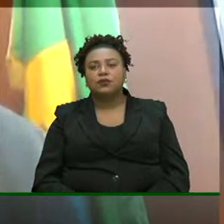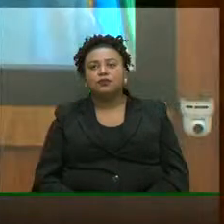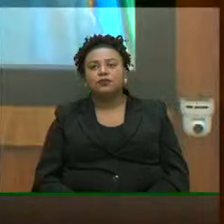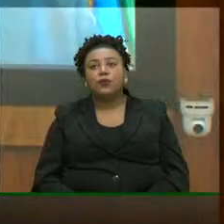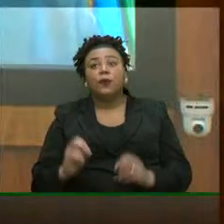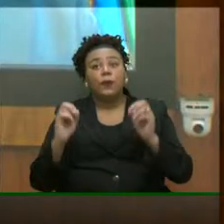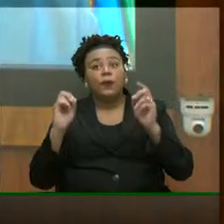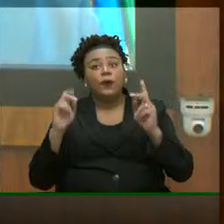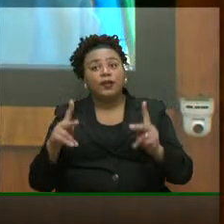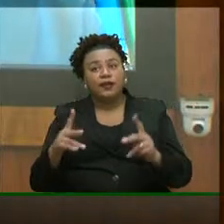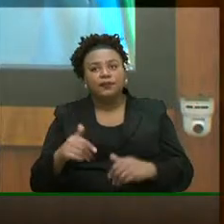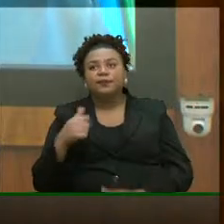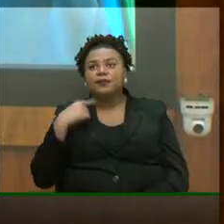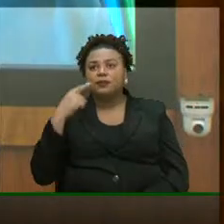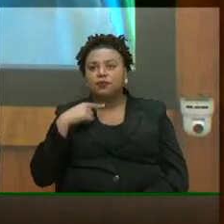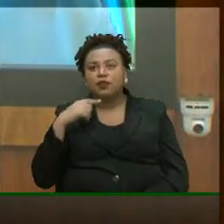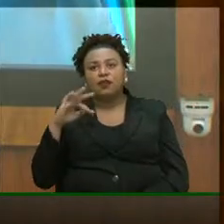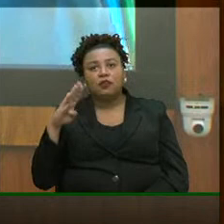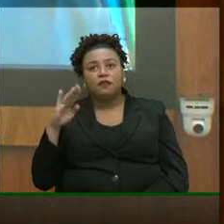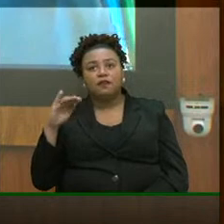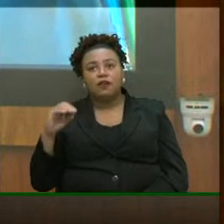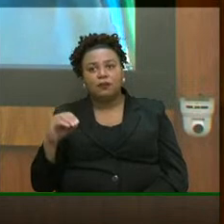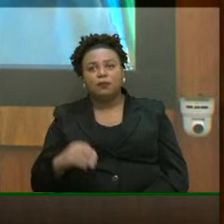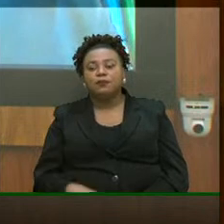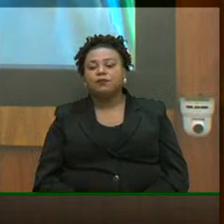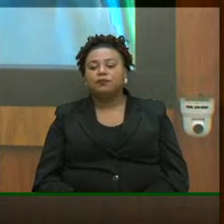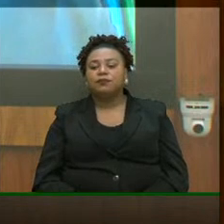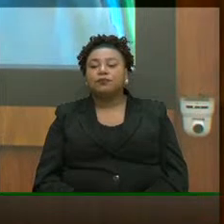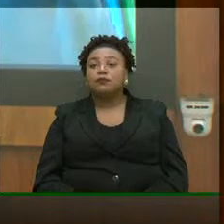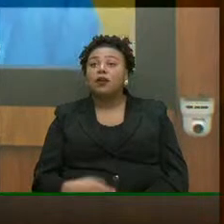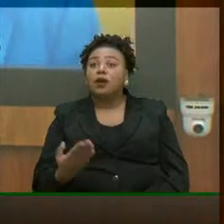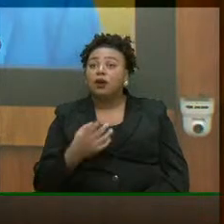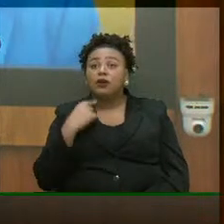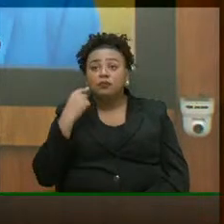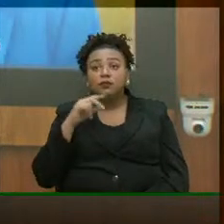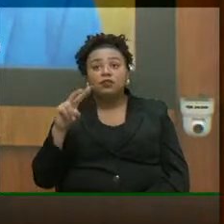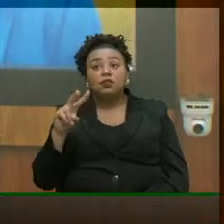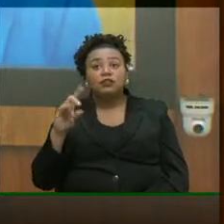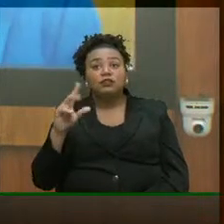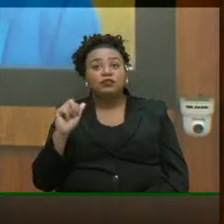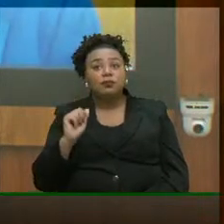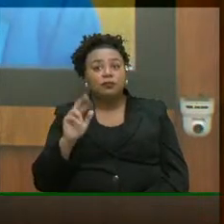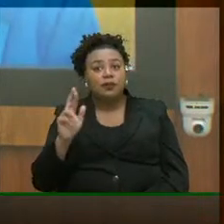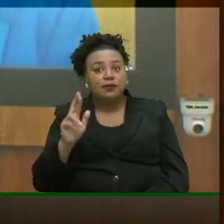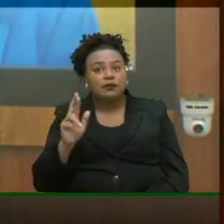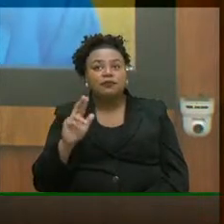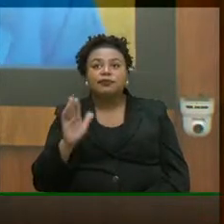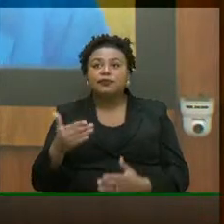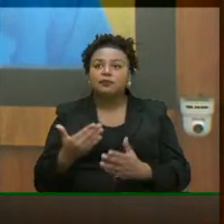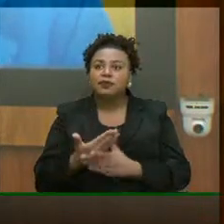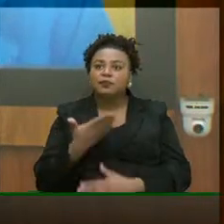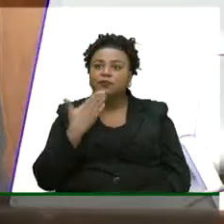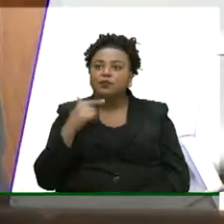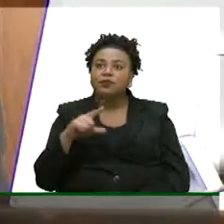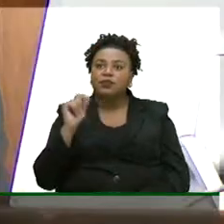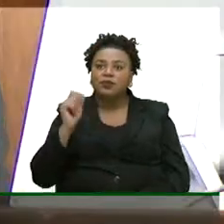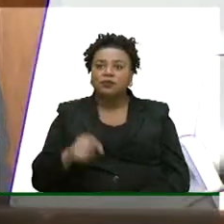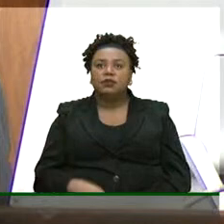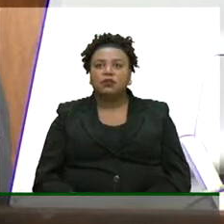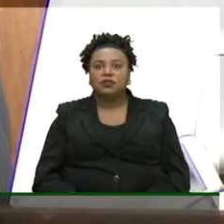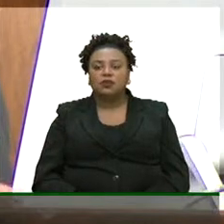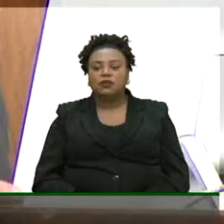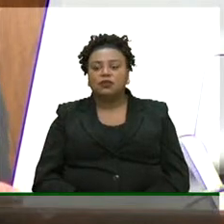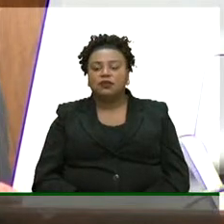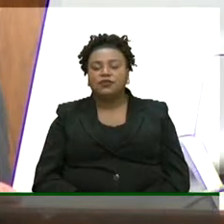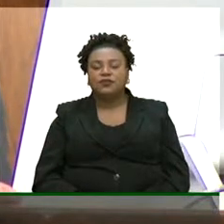Ok. Deputado Fábio Osterman, agora escrito o deputado Vilmar Zanquim para encaminhar o requerimento de preferência pela bancada do MDB.